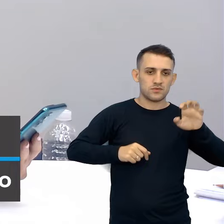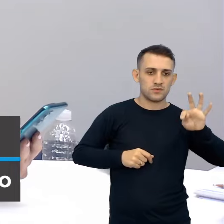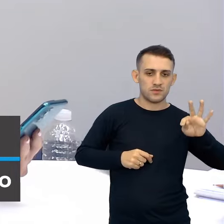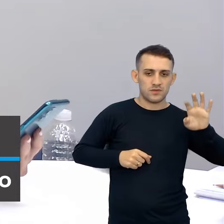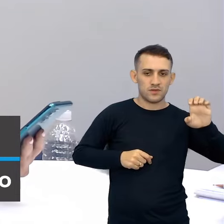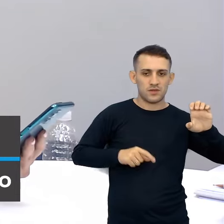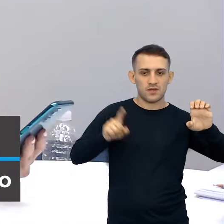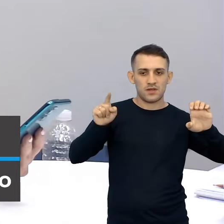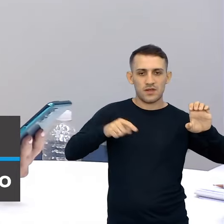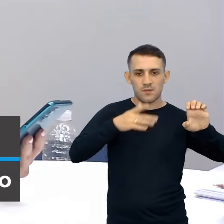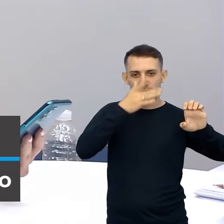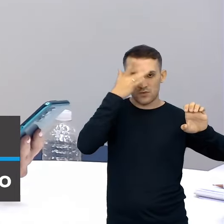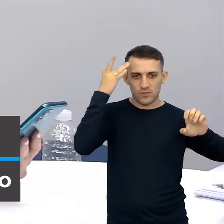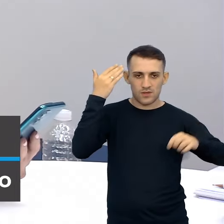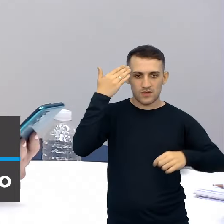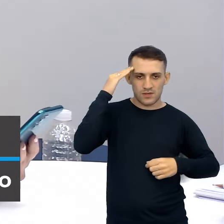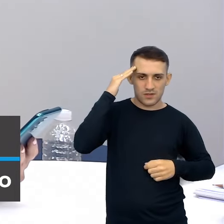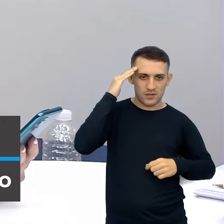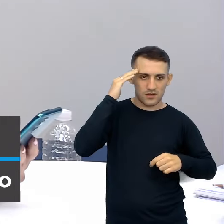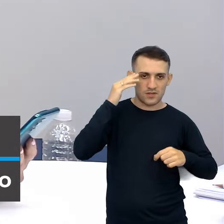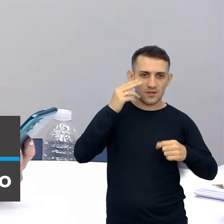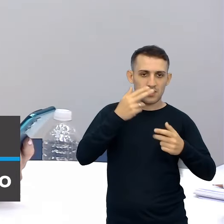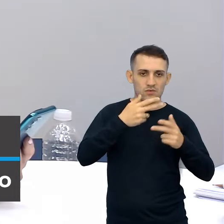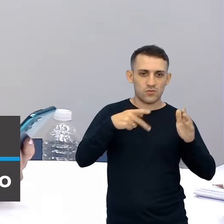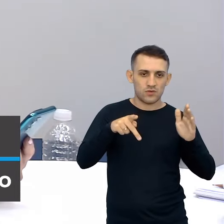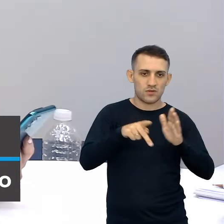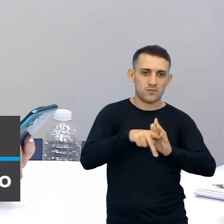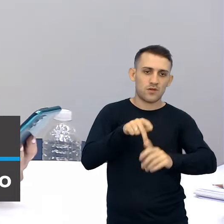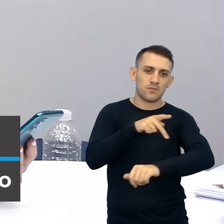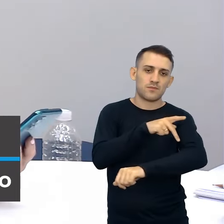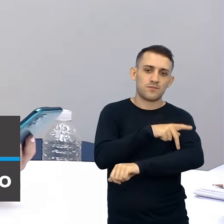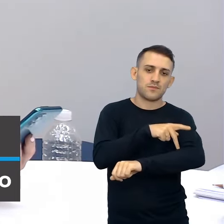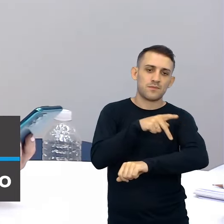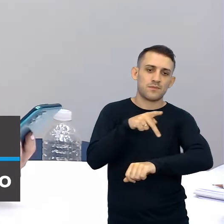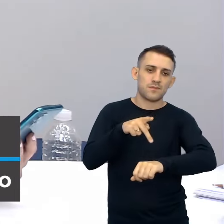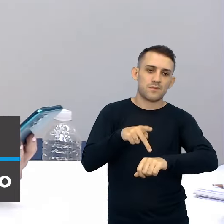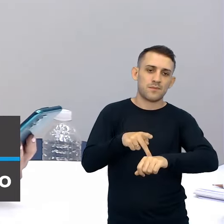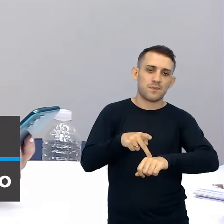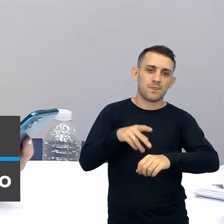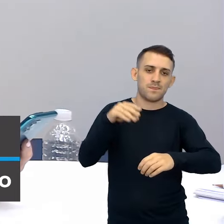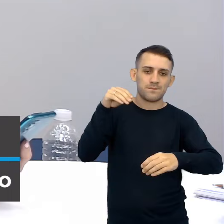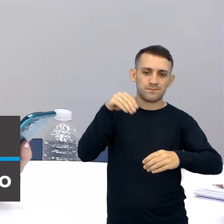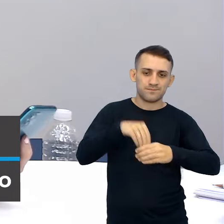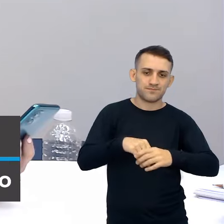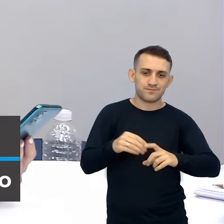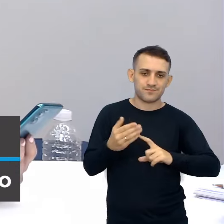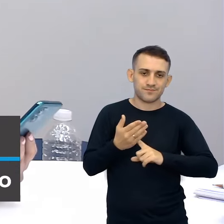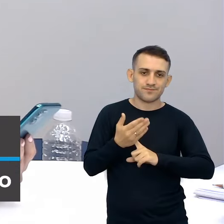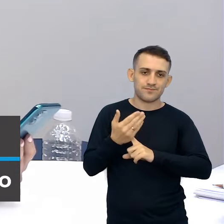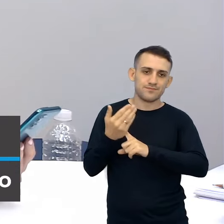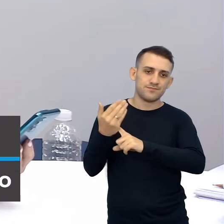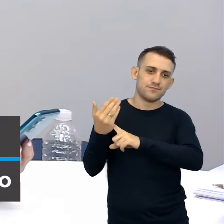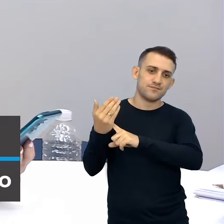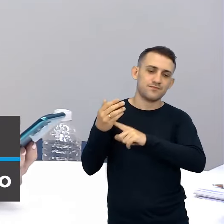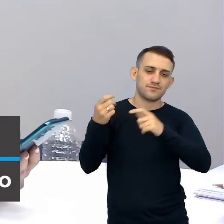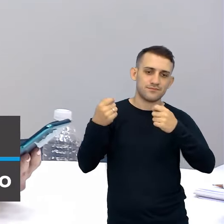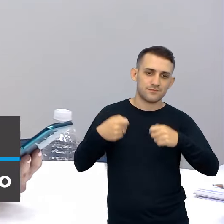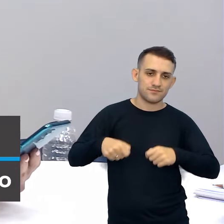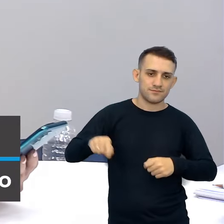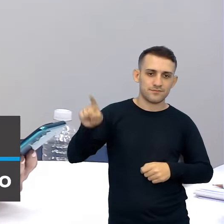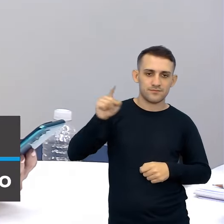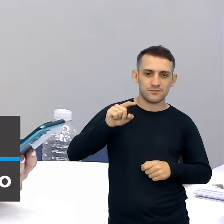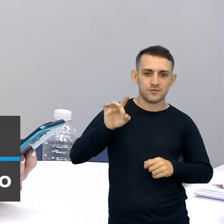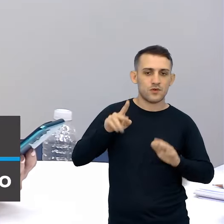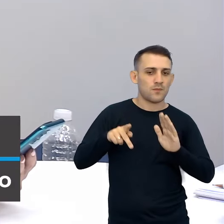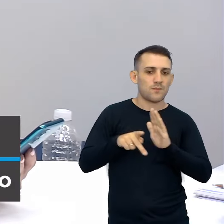TE é aquele que entende as questões pedagógicas envolvidas na tecnologia que não necessariamente